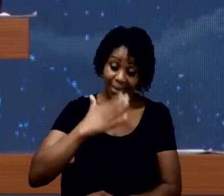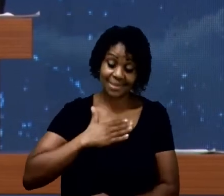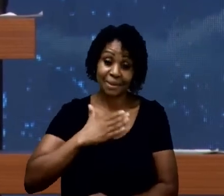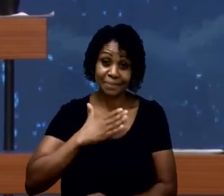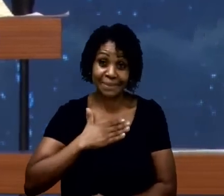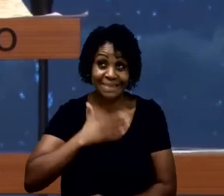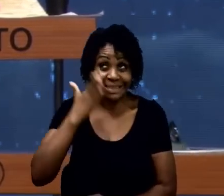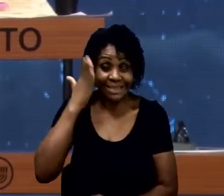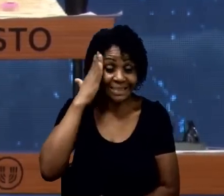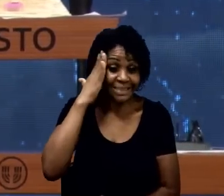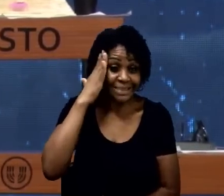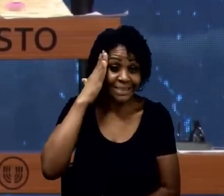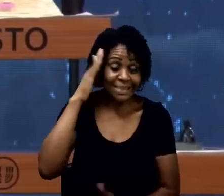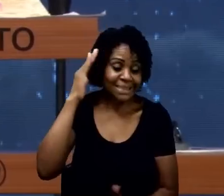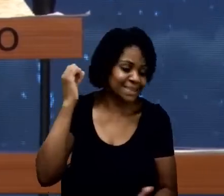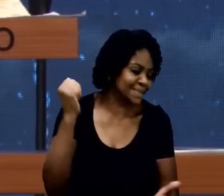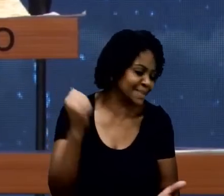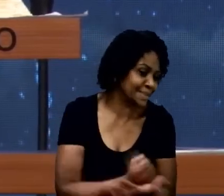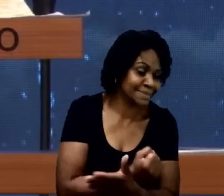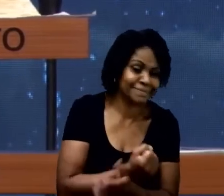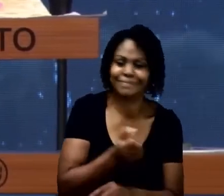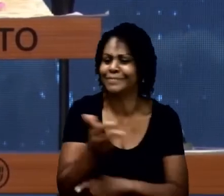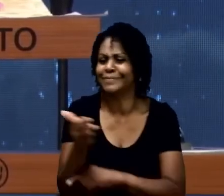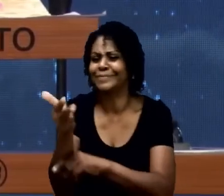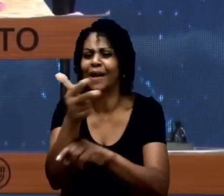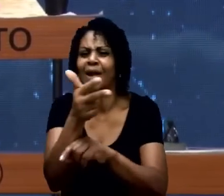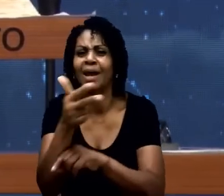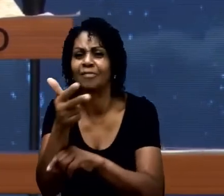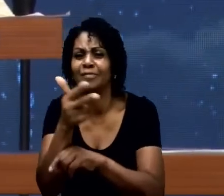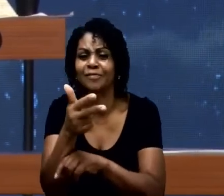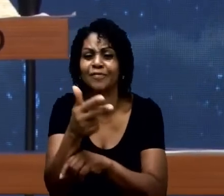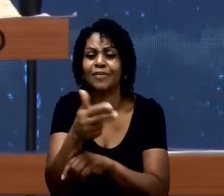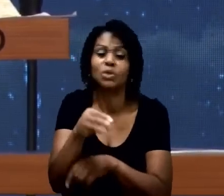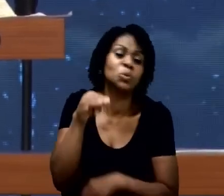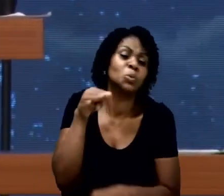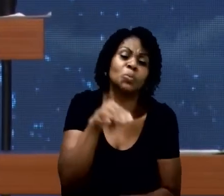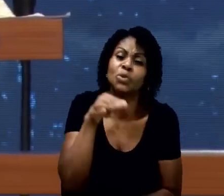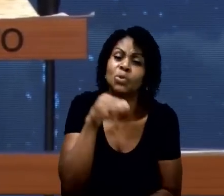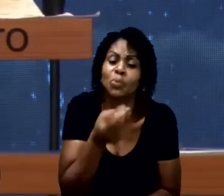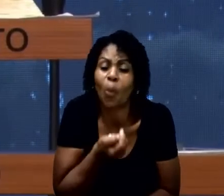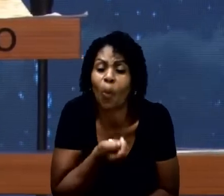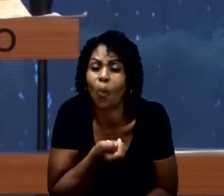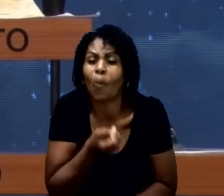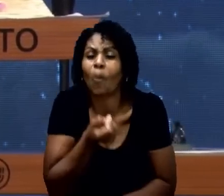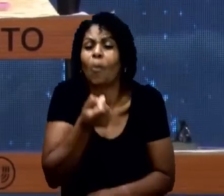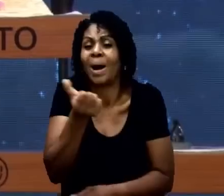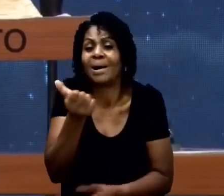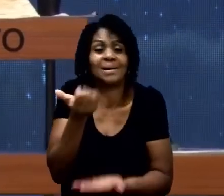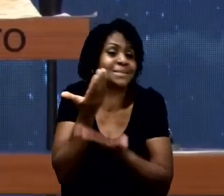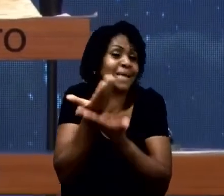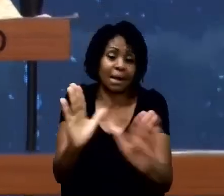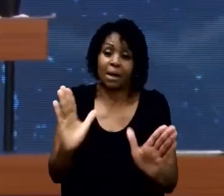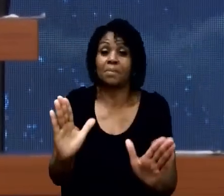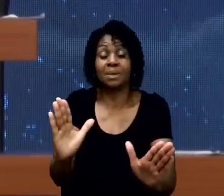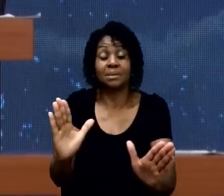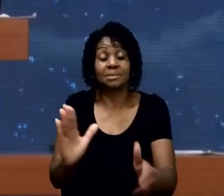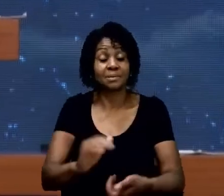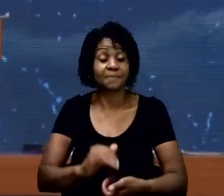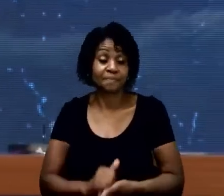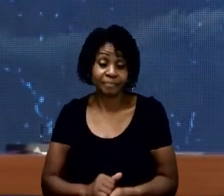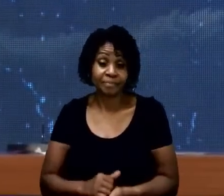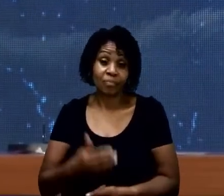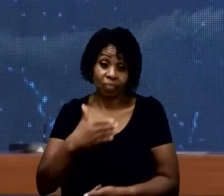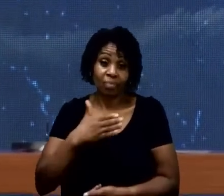ai, é o vídeo, coitada, em que minuto você estava. E está todo mundo estranhando que eu estou assim.